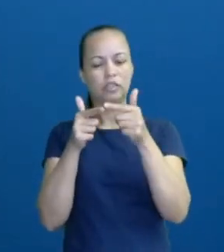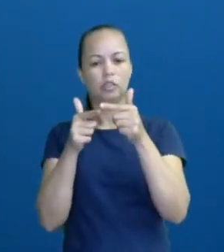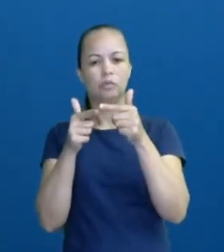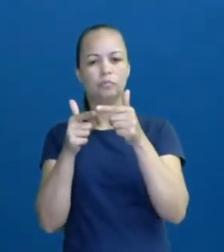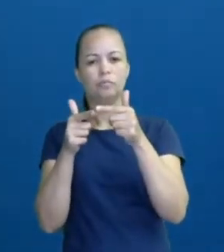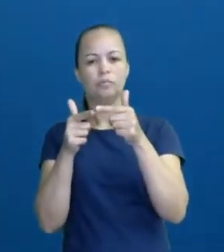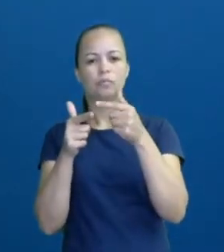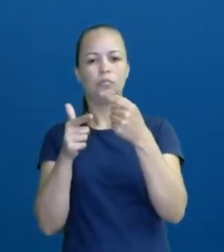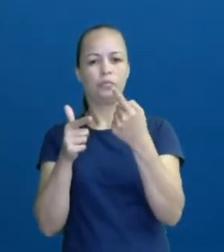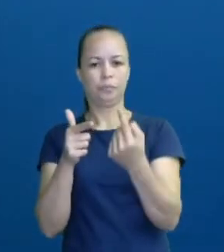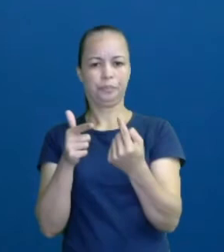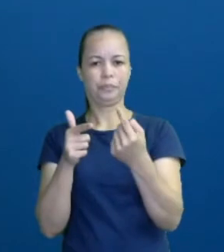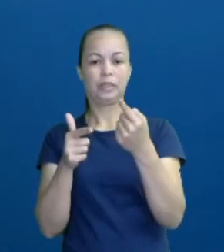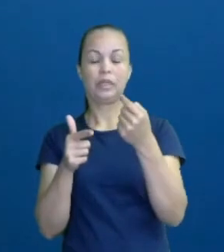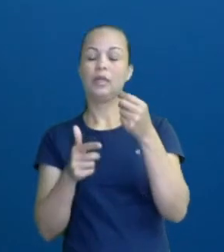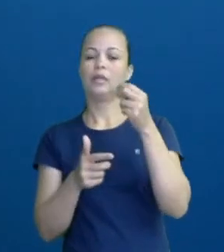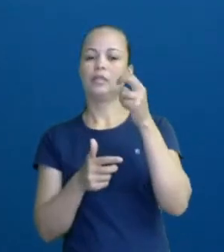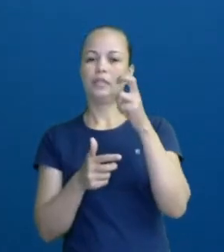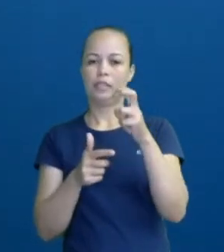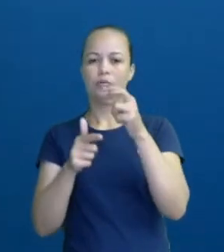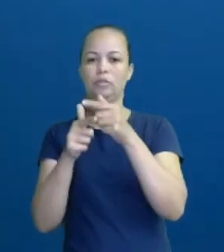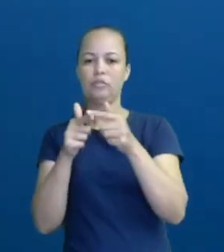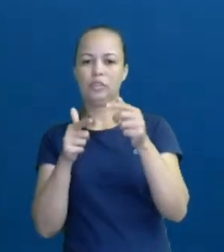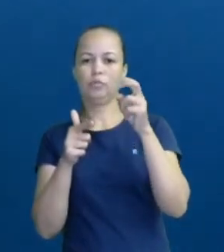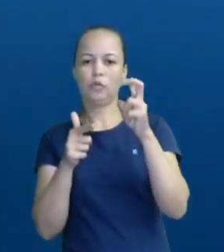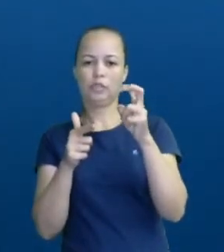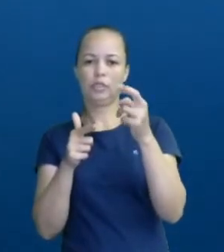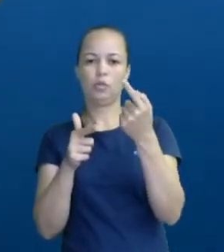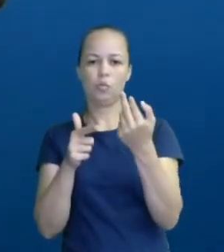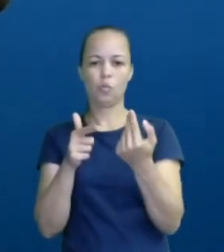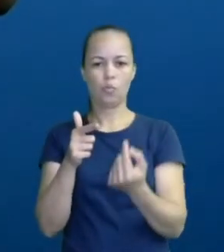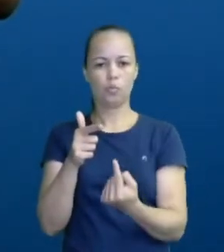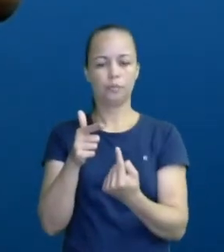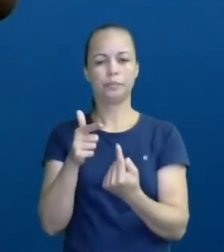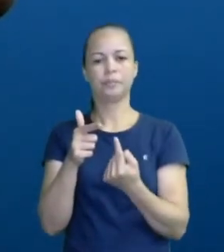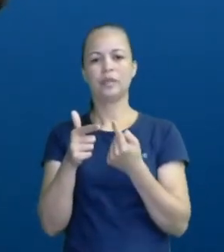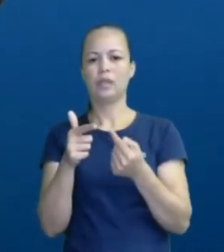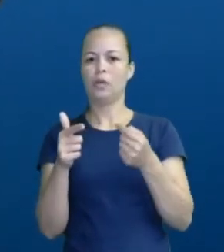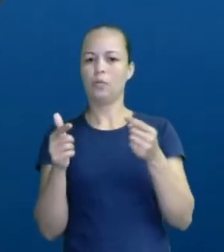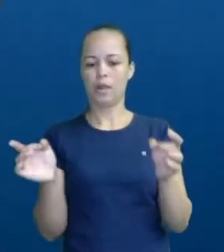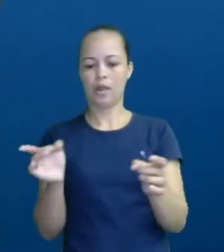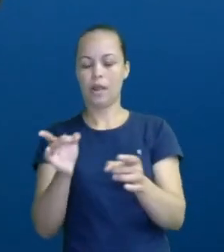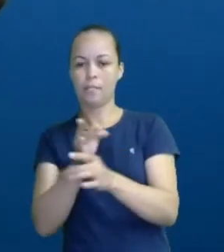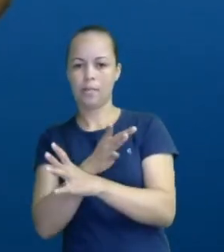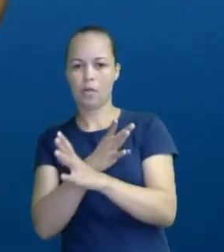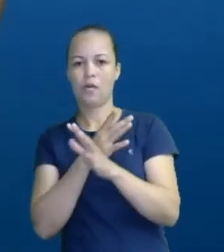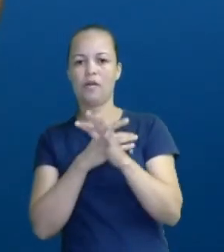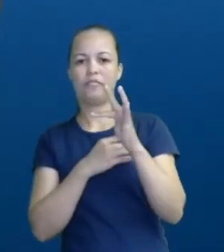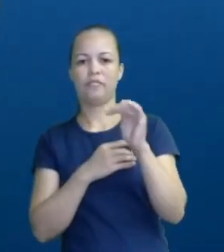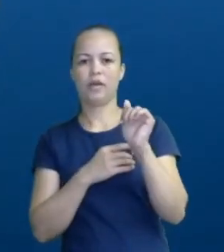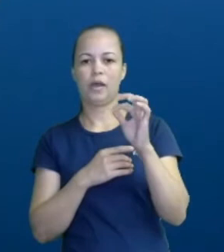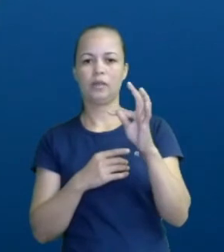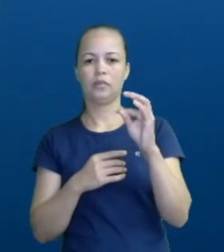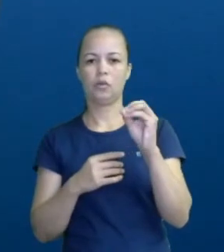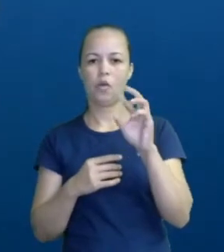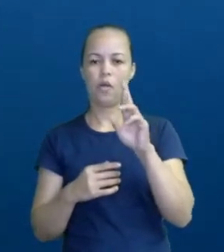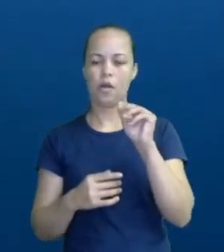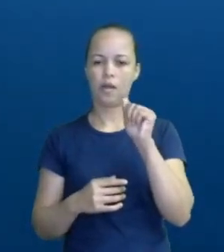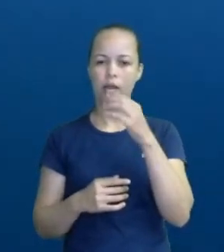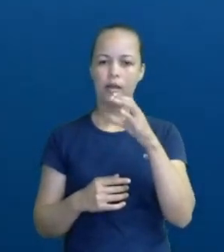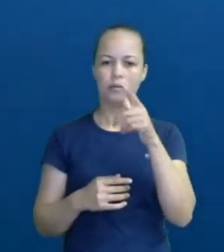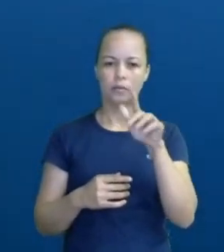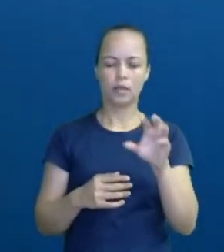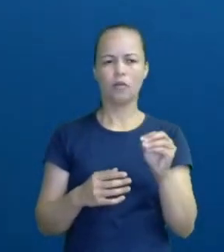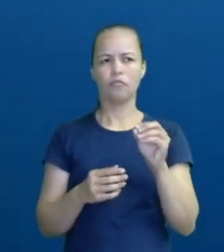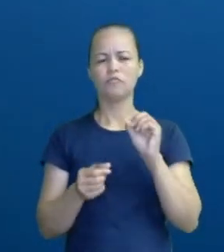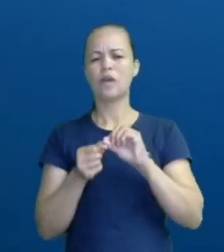5, 1. Terminou em 1, acabou minha fatoração. Então, agora o que é que eu vou